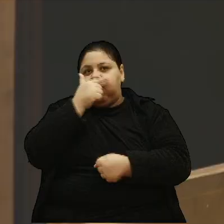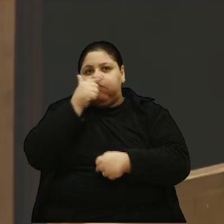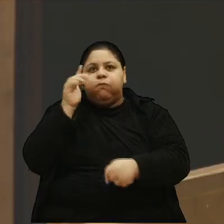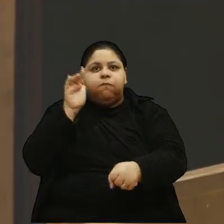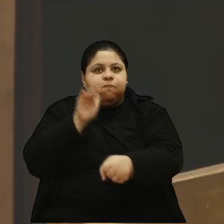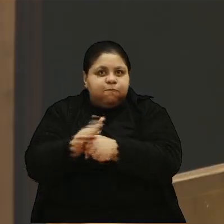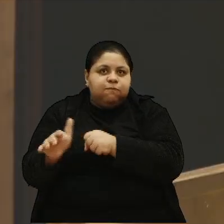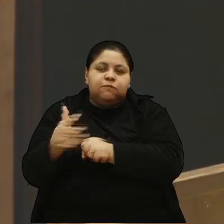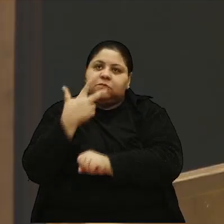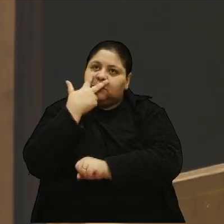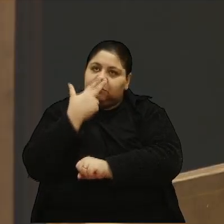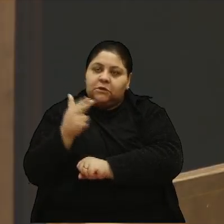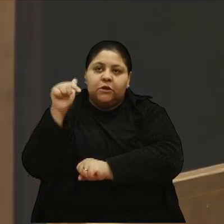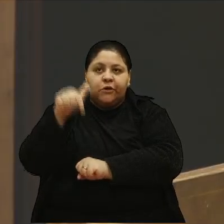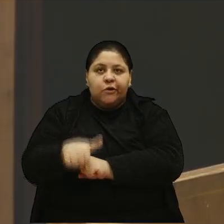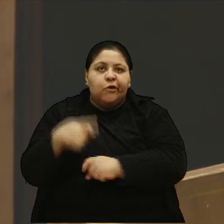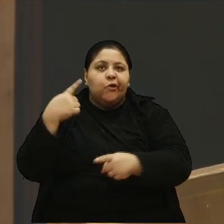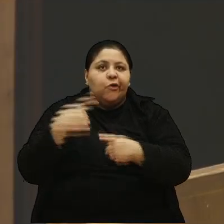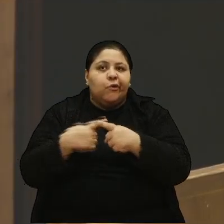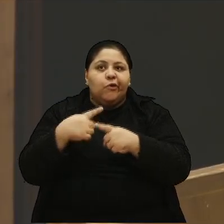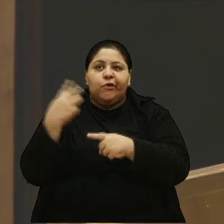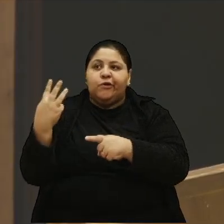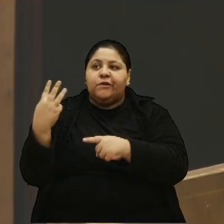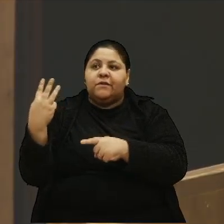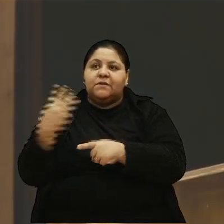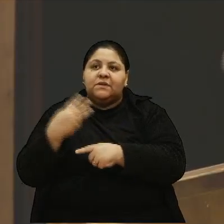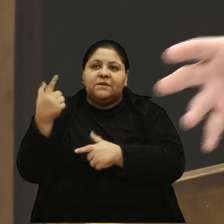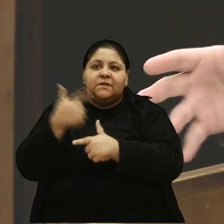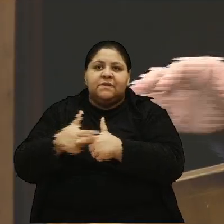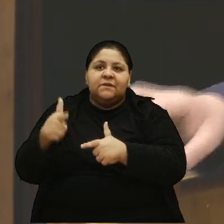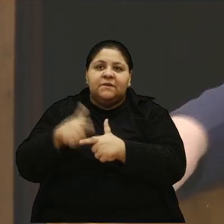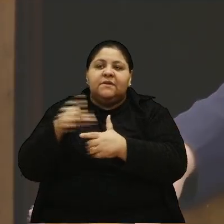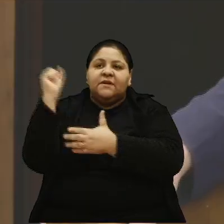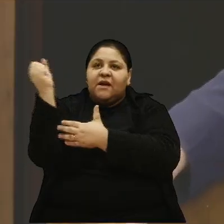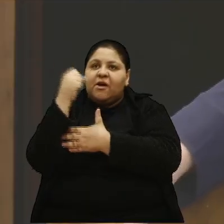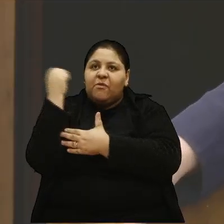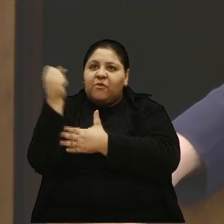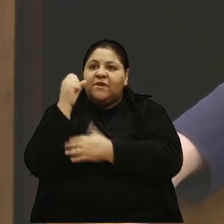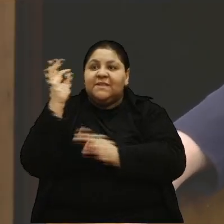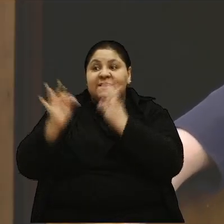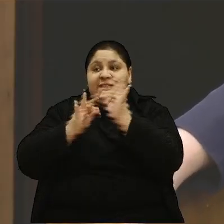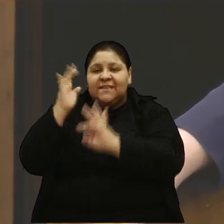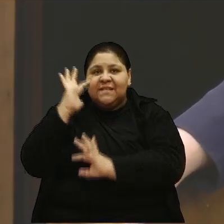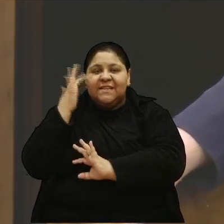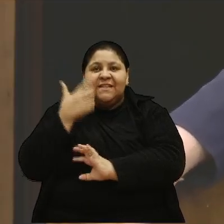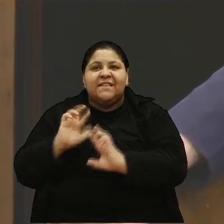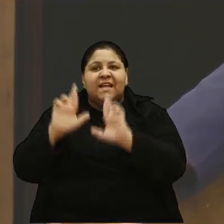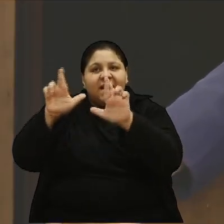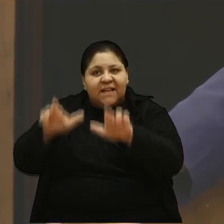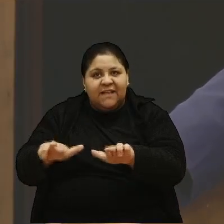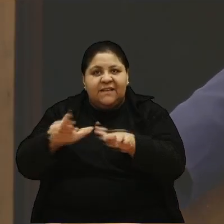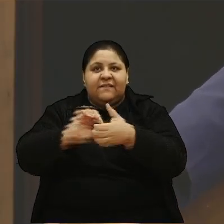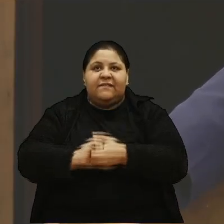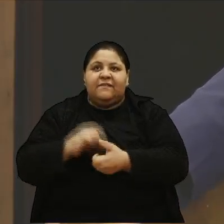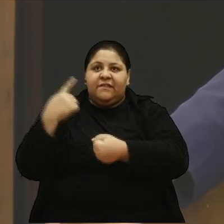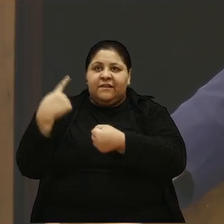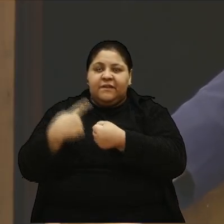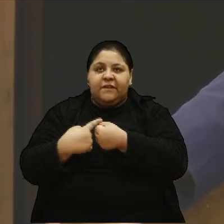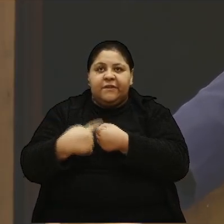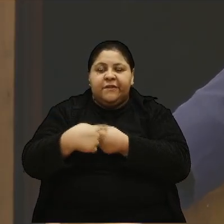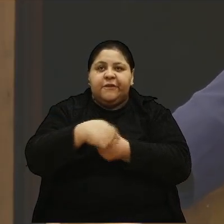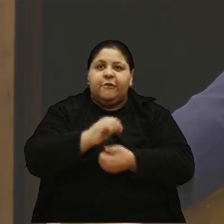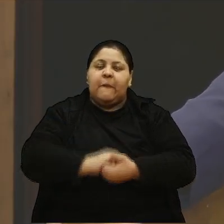também da mesma forma aqui. Porque aí vem um terceiro problema. A ambulância-terapia que acontece na nossa região. As cidades colocam